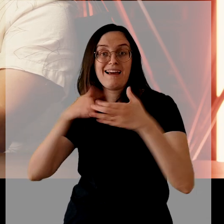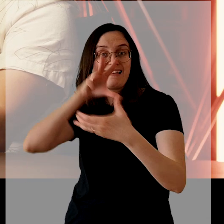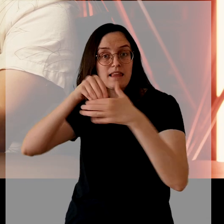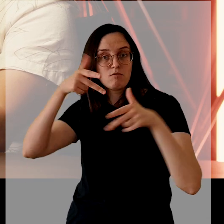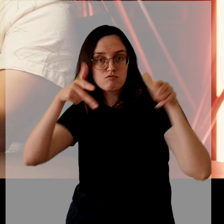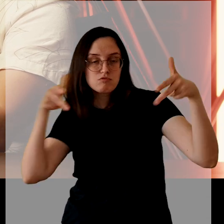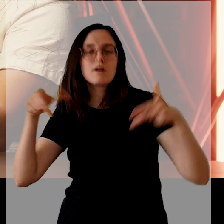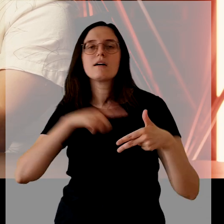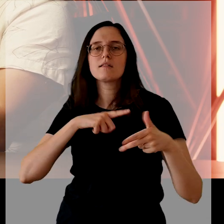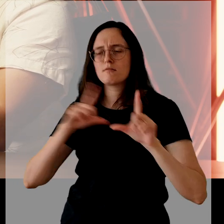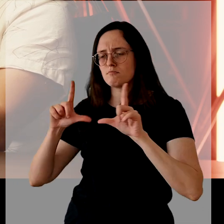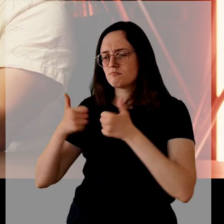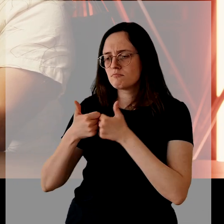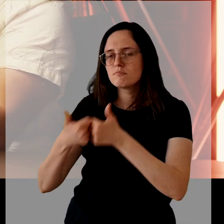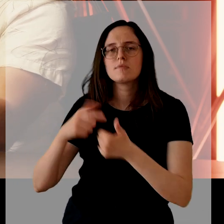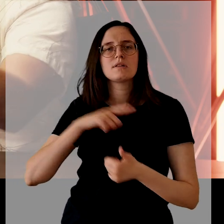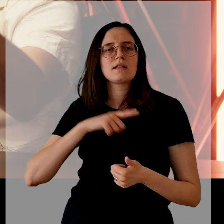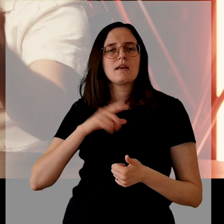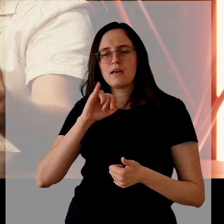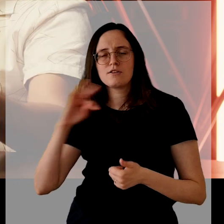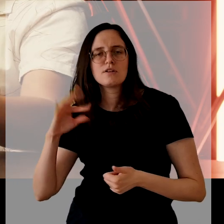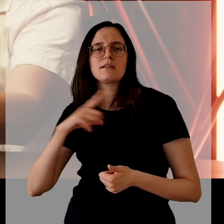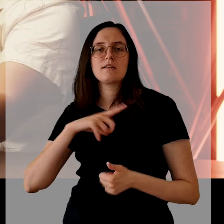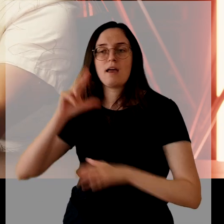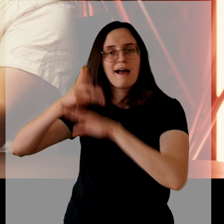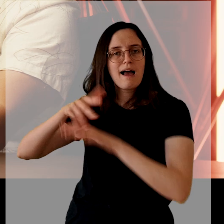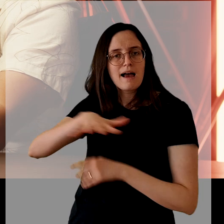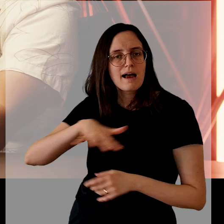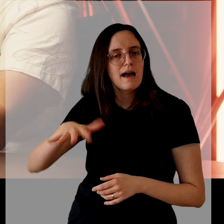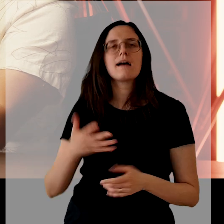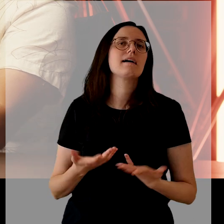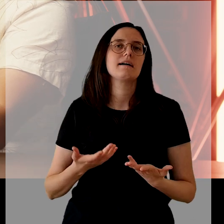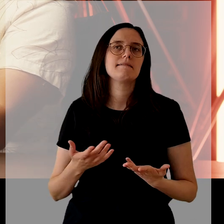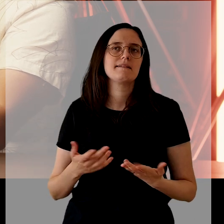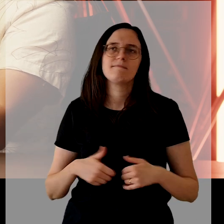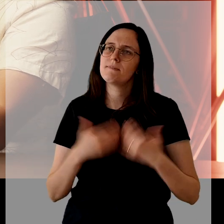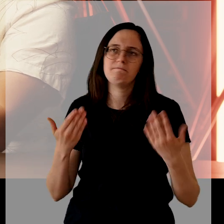tem toda a parte de monitoração, de IT, tem a parte de câmera mesmo. Então,